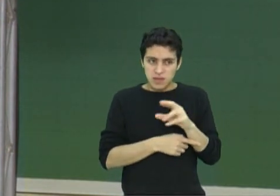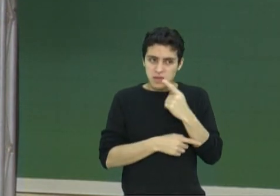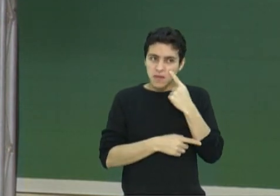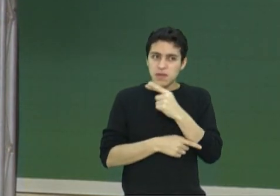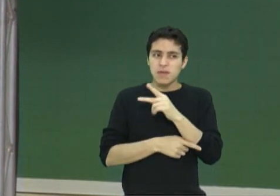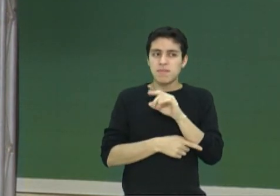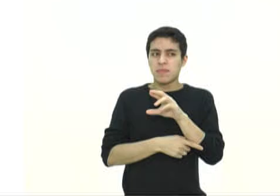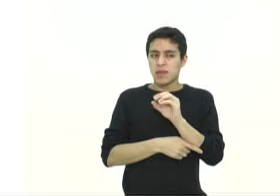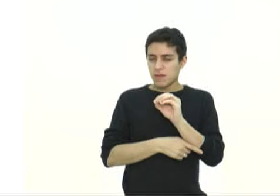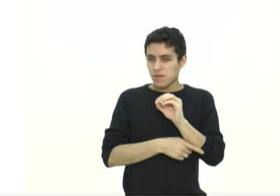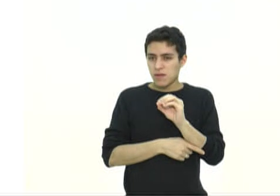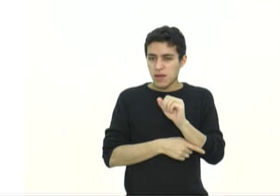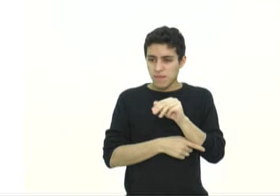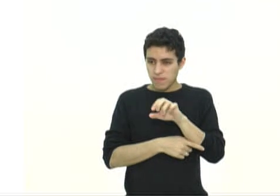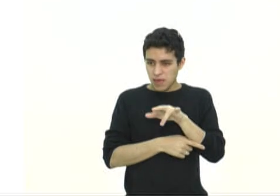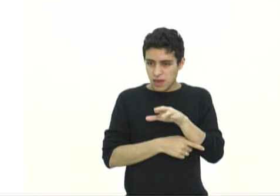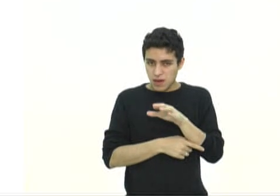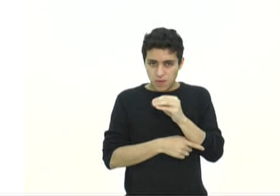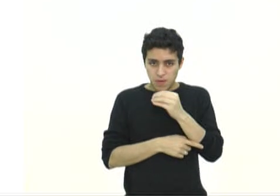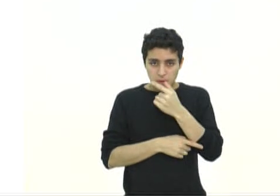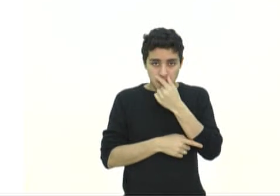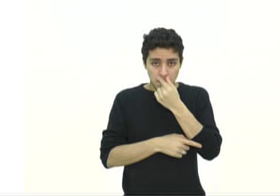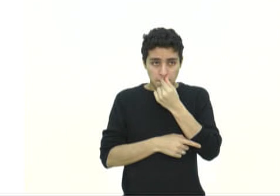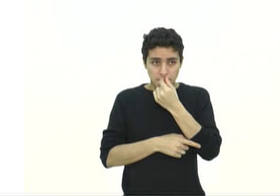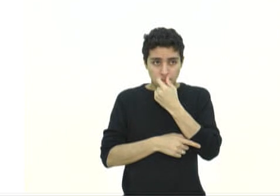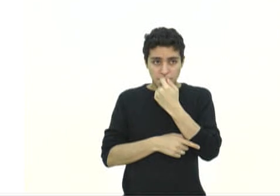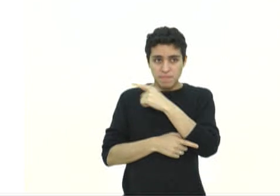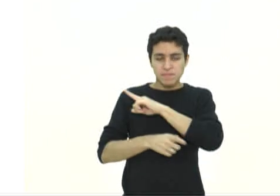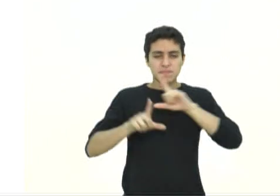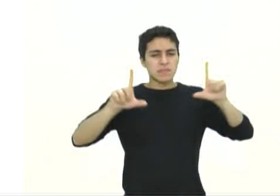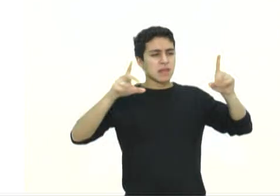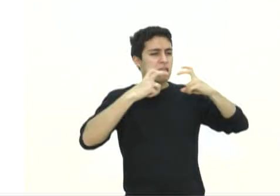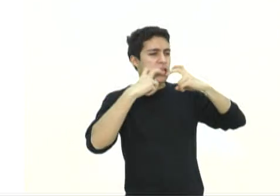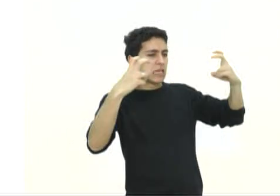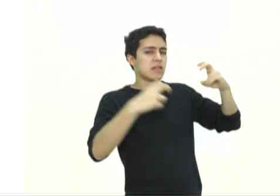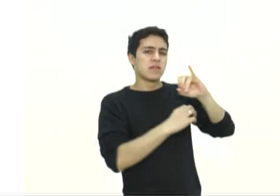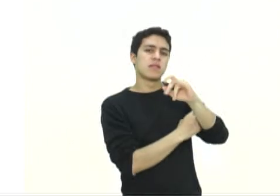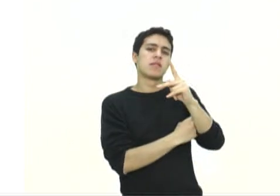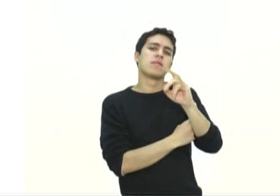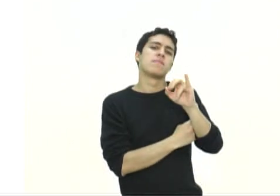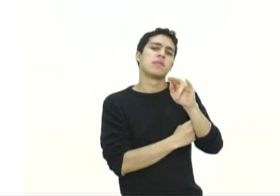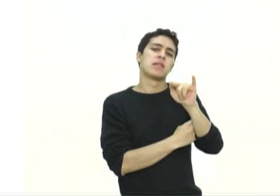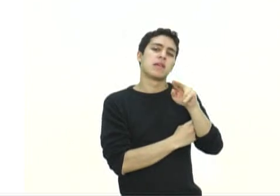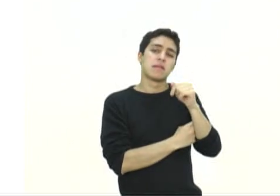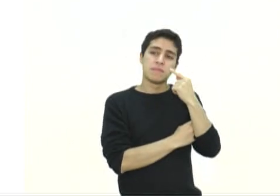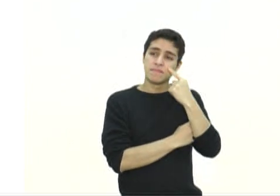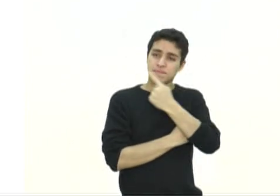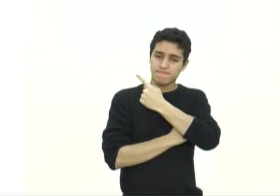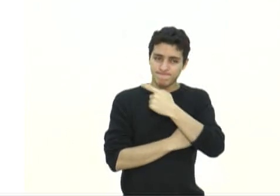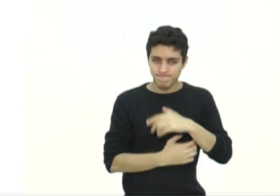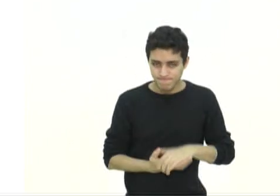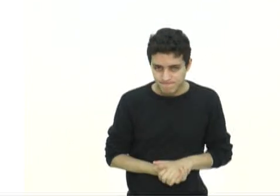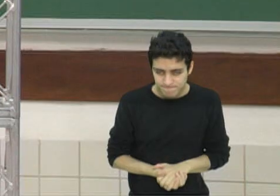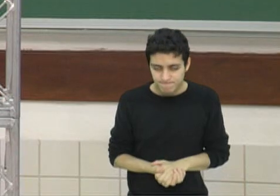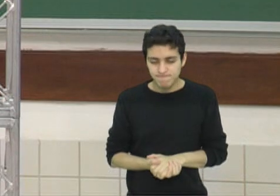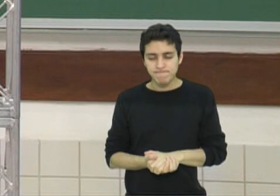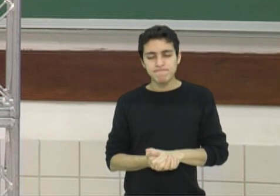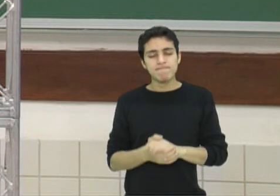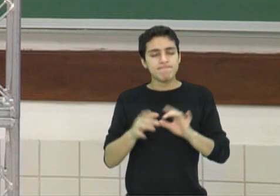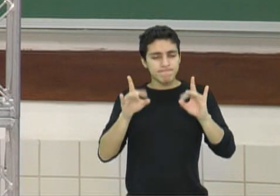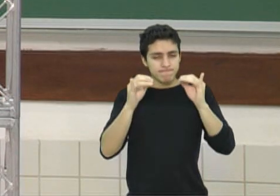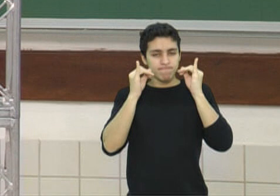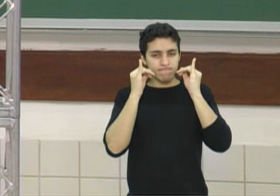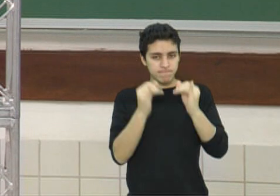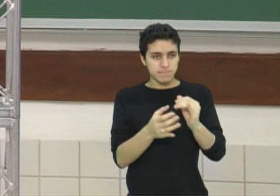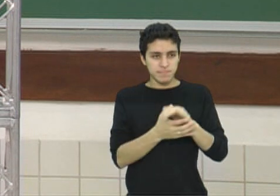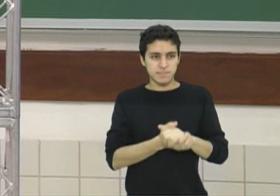Américo. Nós vemos ali a pintura Grito de Ipiranga, de Vítor Meirelles. Lembrando, gente, que José